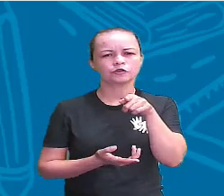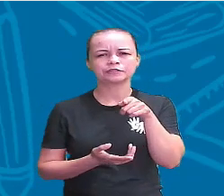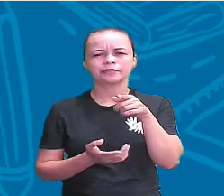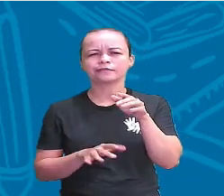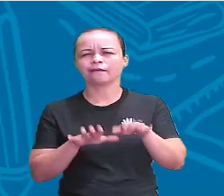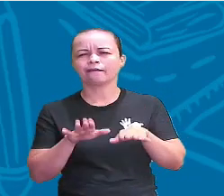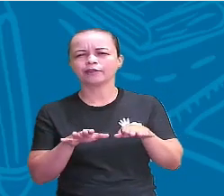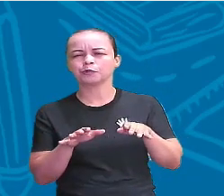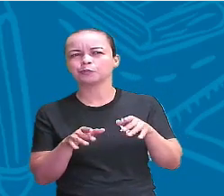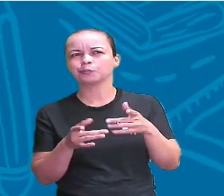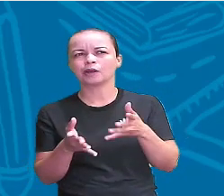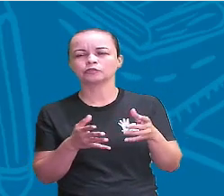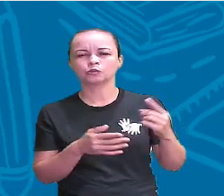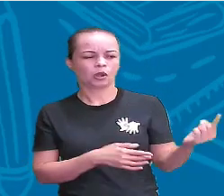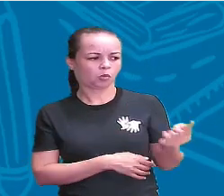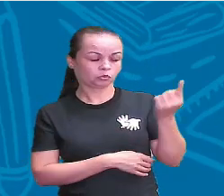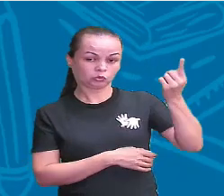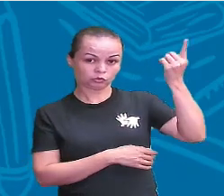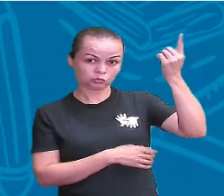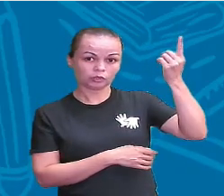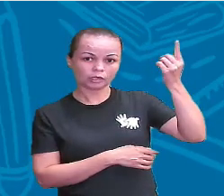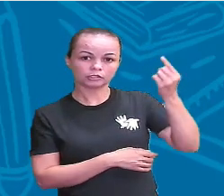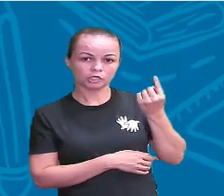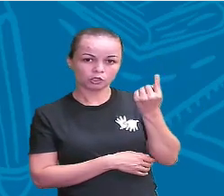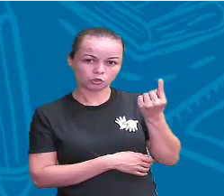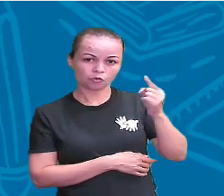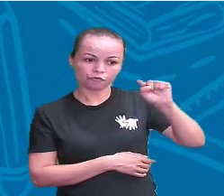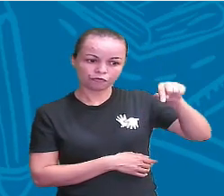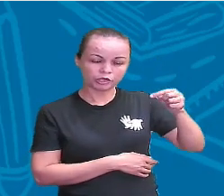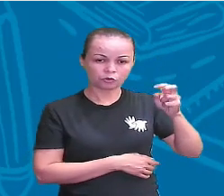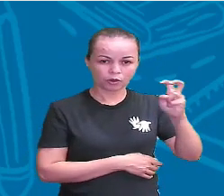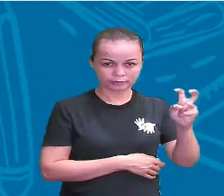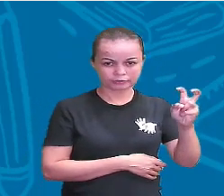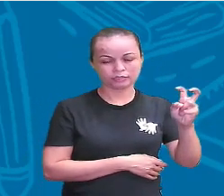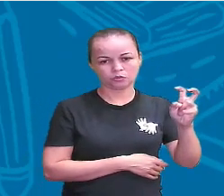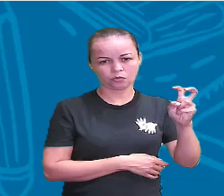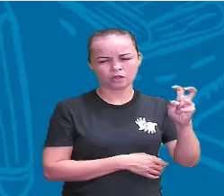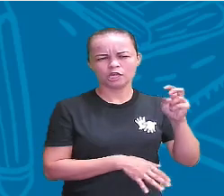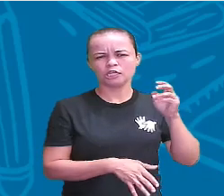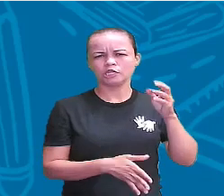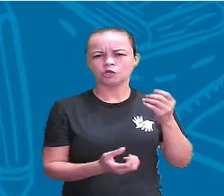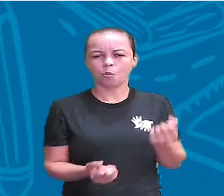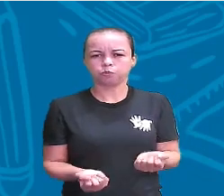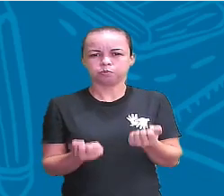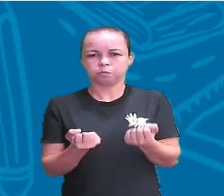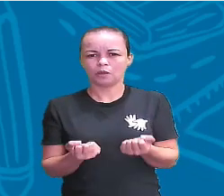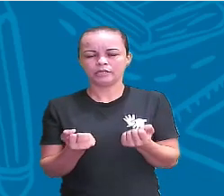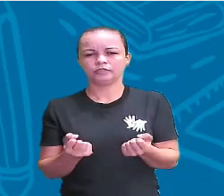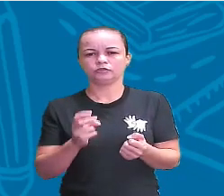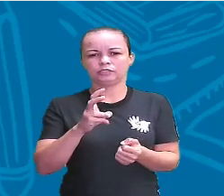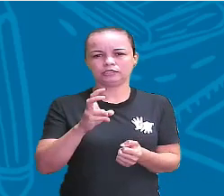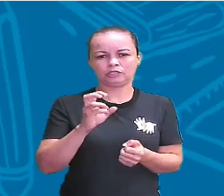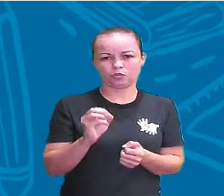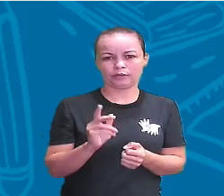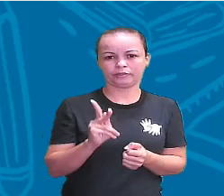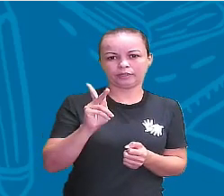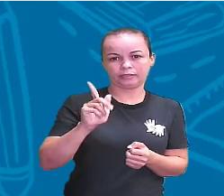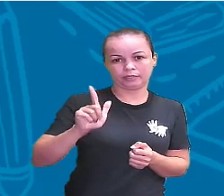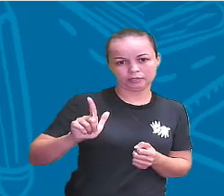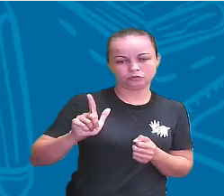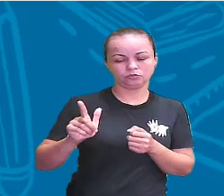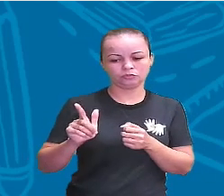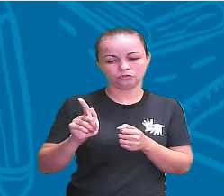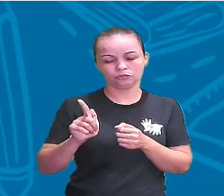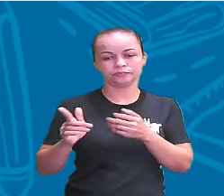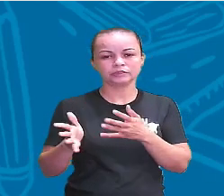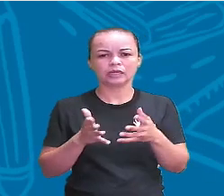uma altura de 1,5 m, você vai e um peso de 50 quilos. Você vai multiplicar essa sua altura de 1,5